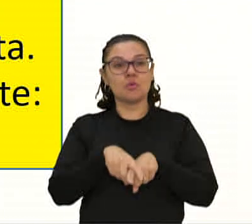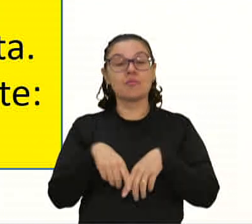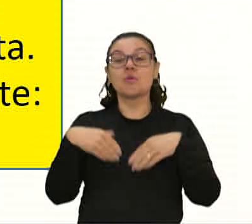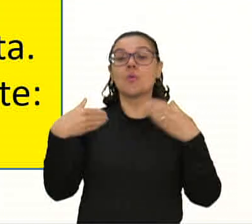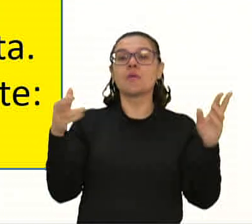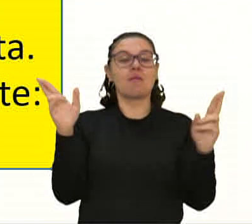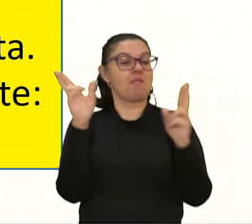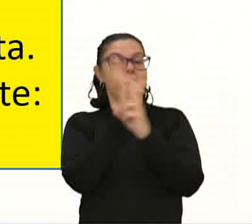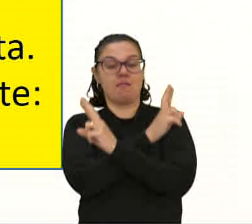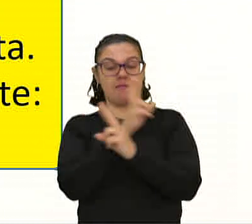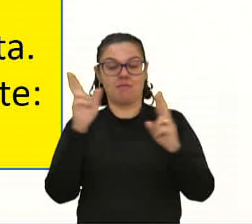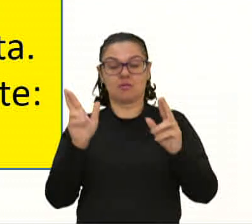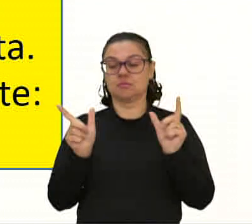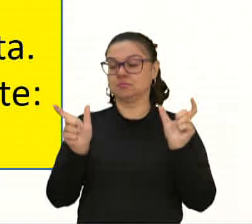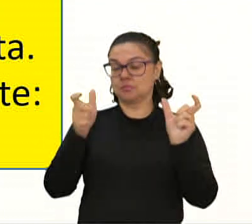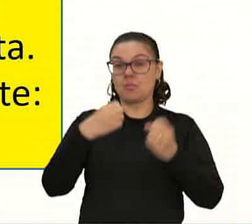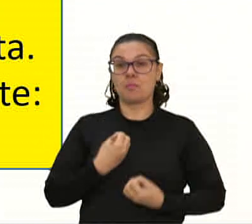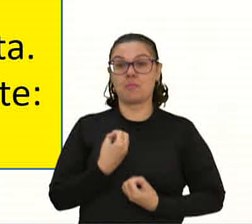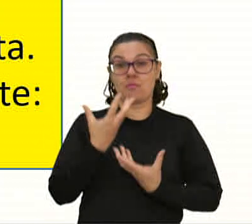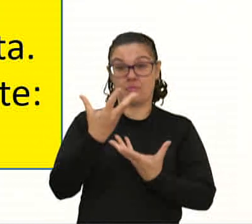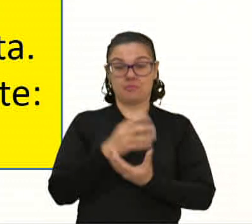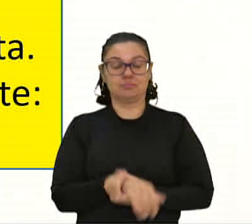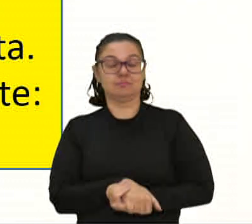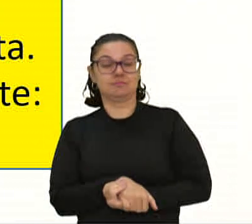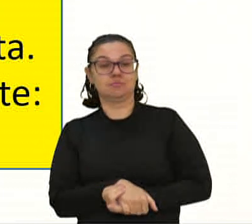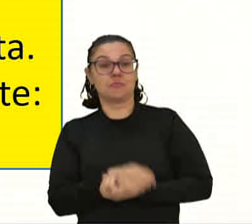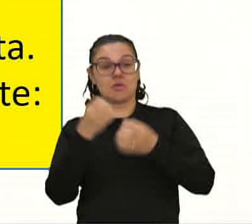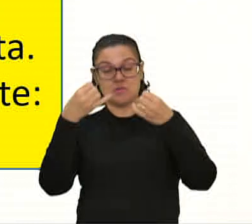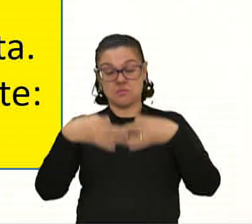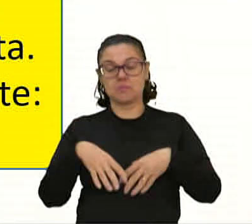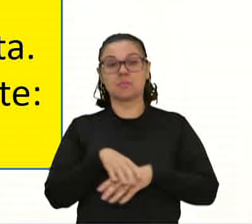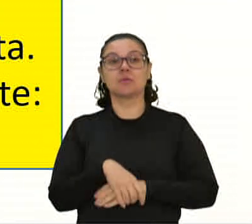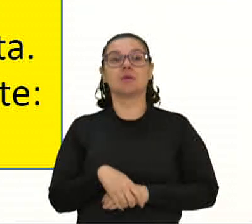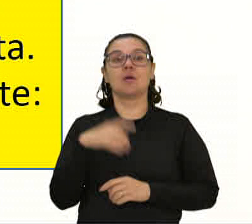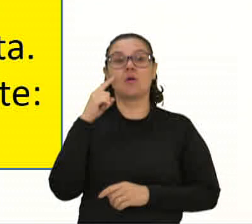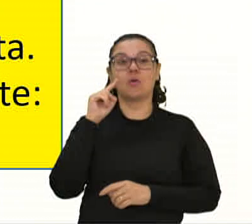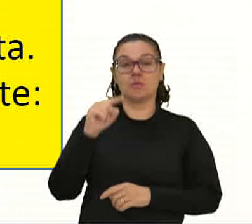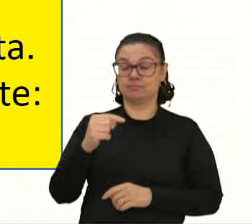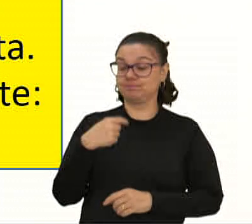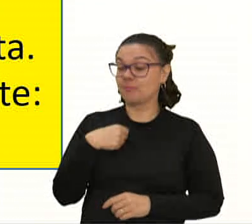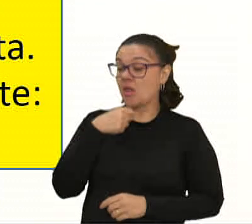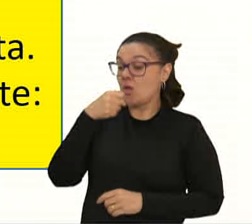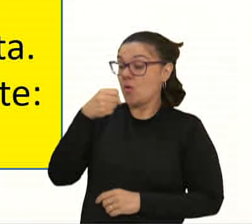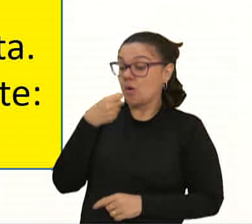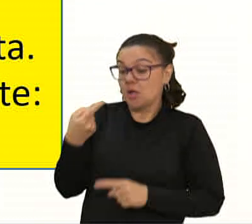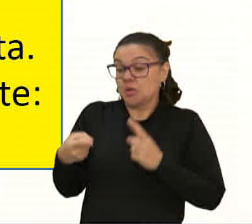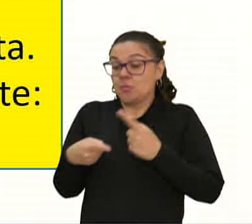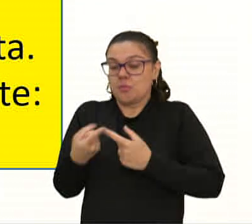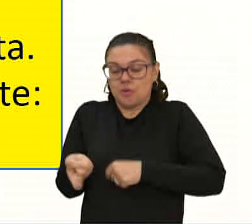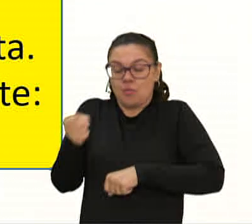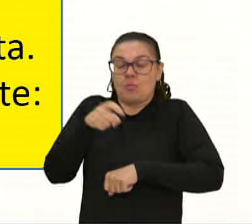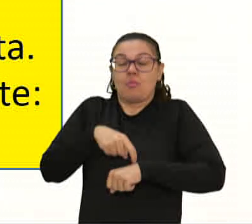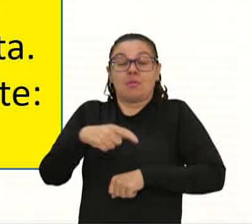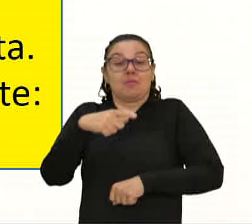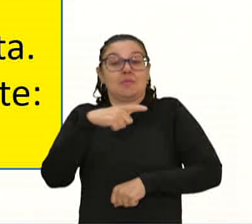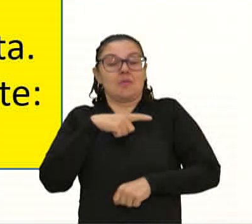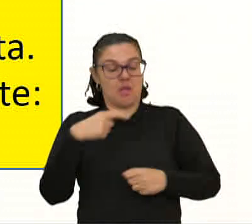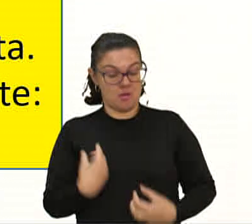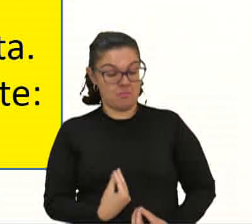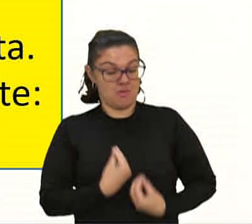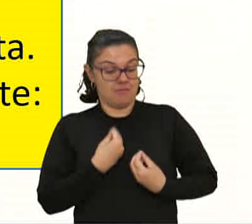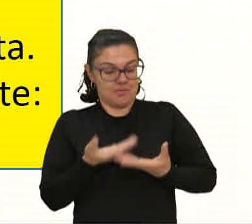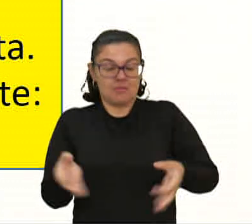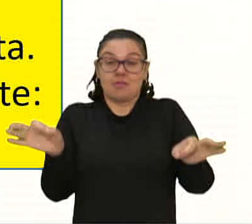se relaciona com a figura do poeta? Justifique. Qual é o recorte? Eu canto porque o instante existe e a minha vida